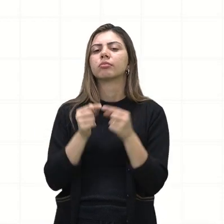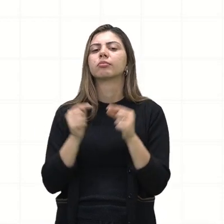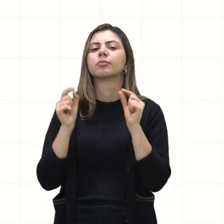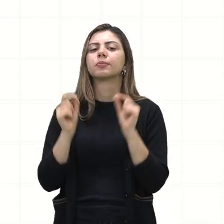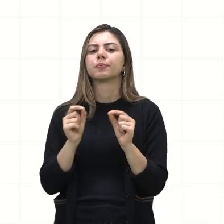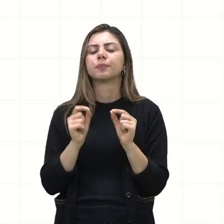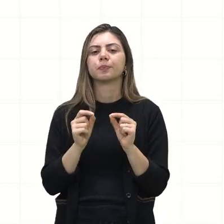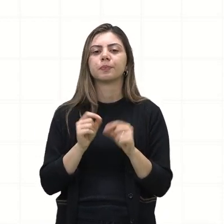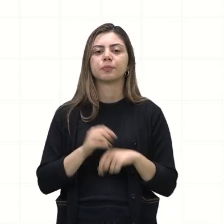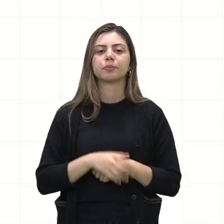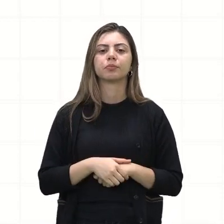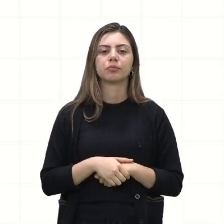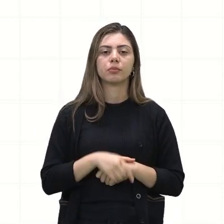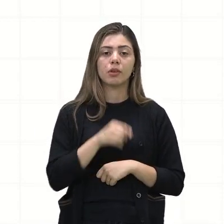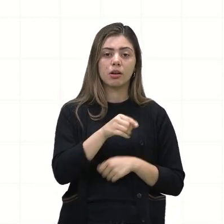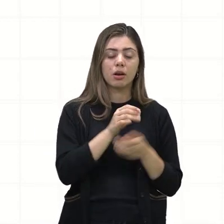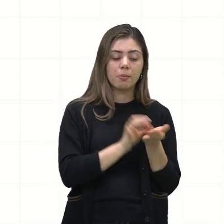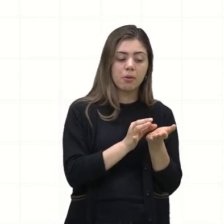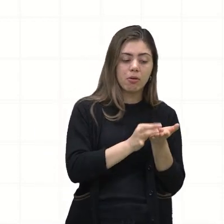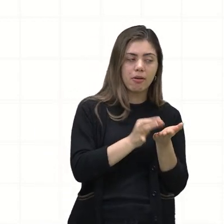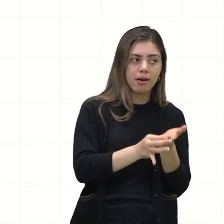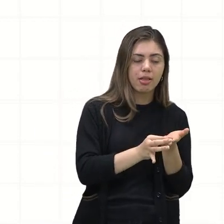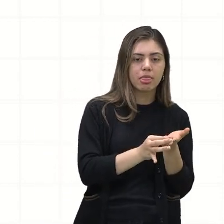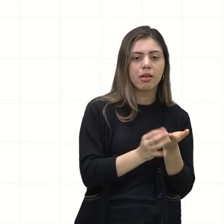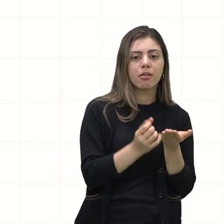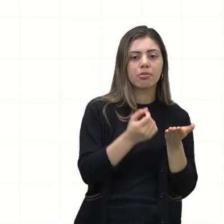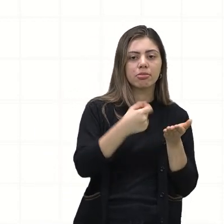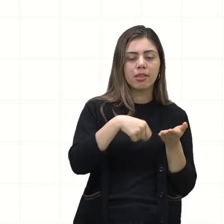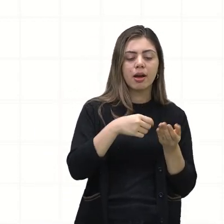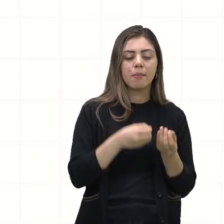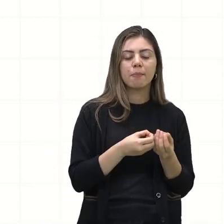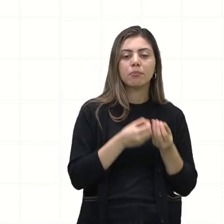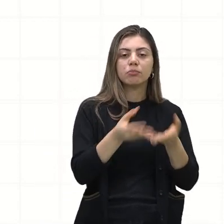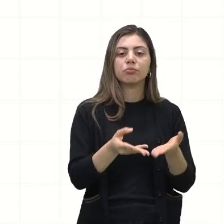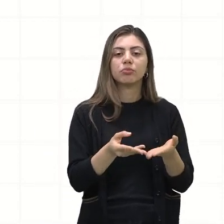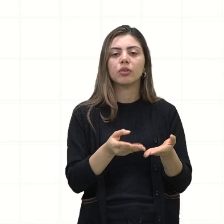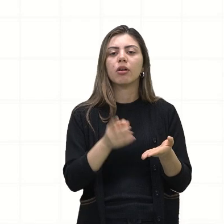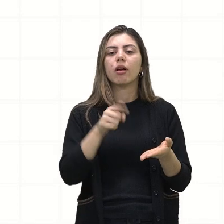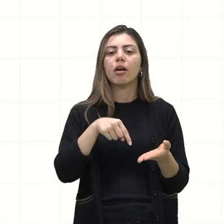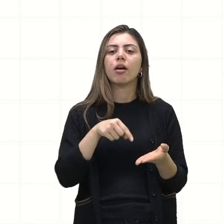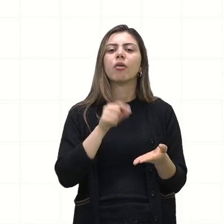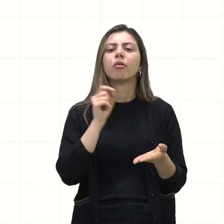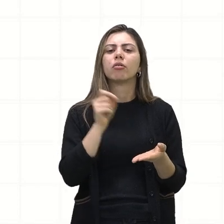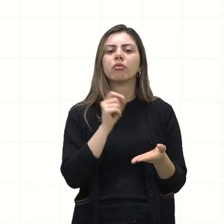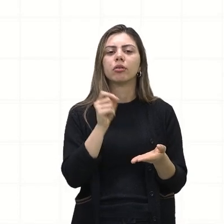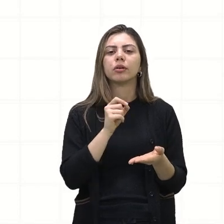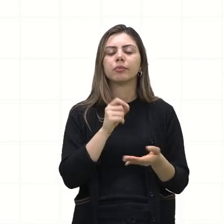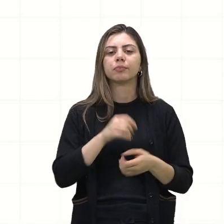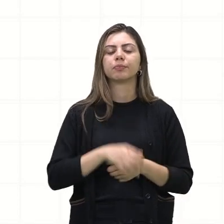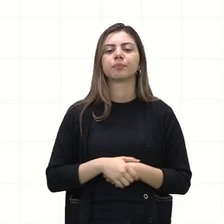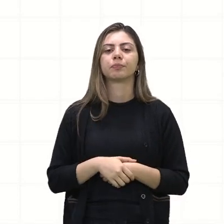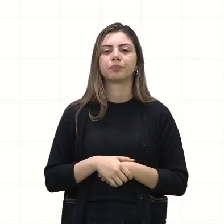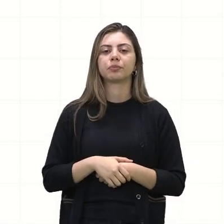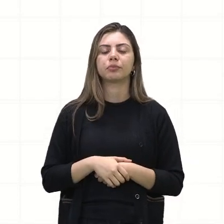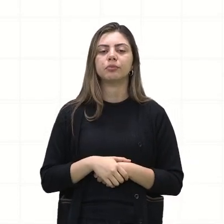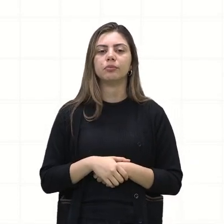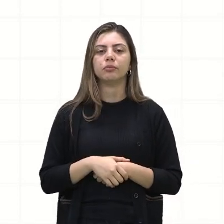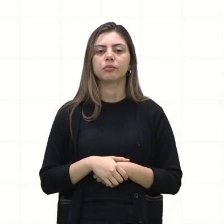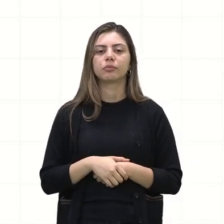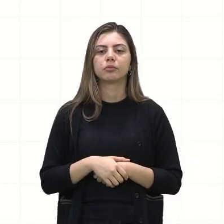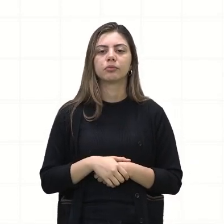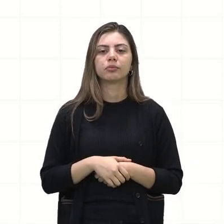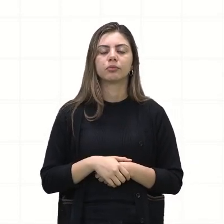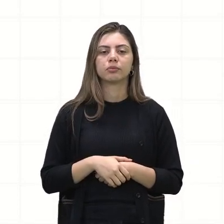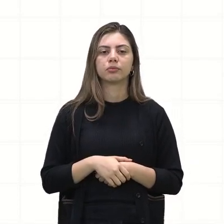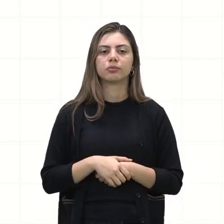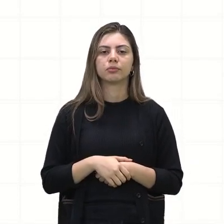O conjunto desse lançamento. Ele tem um nome. Quando nós damos os nomes para os